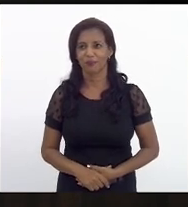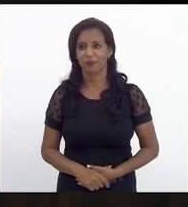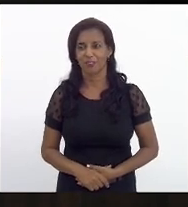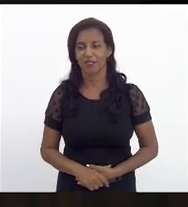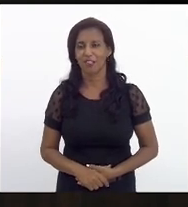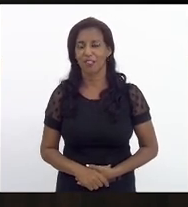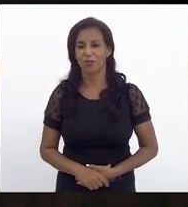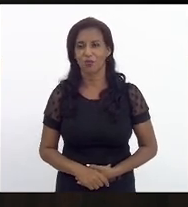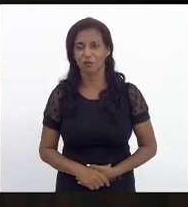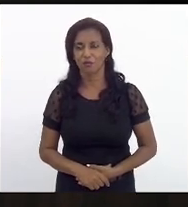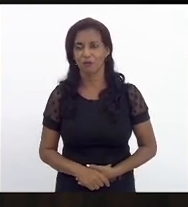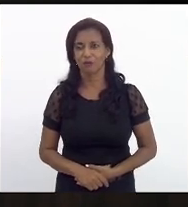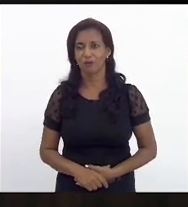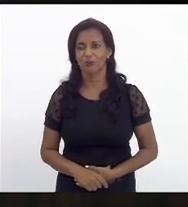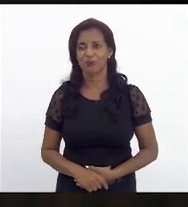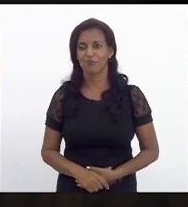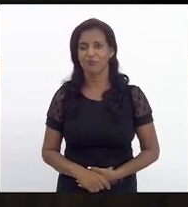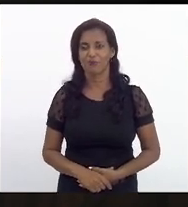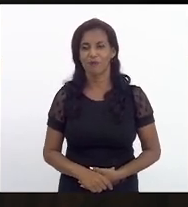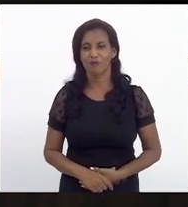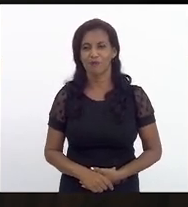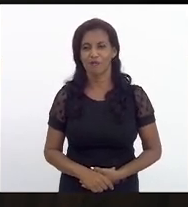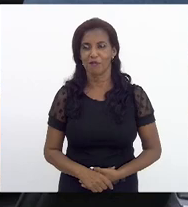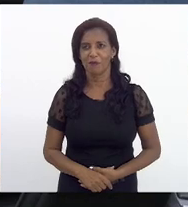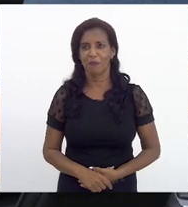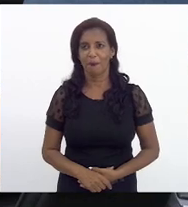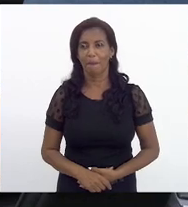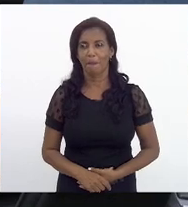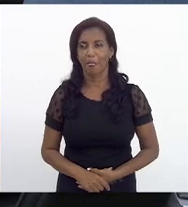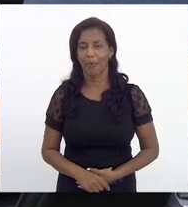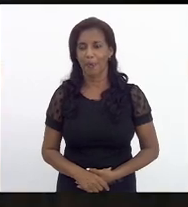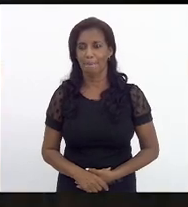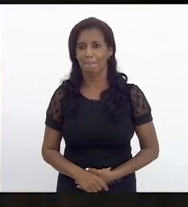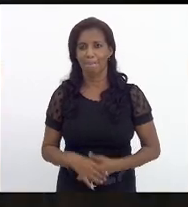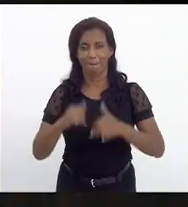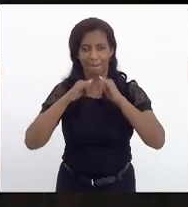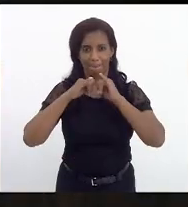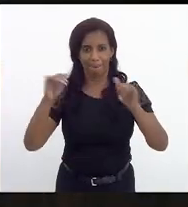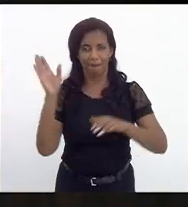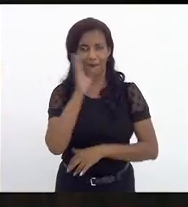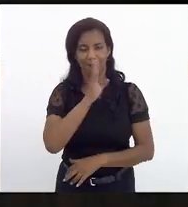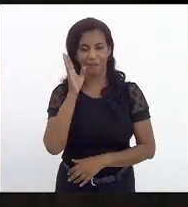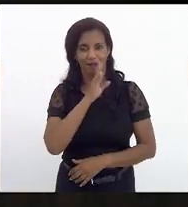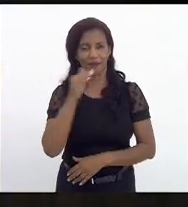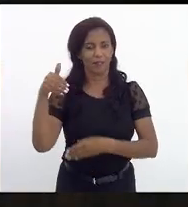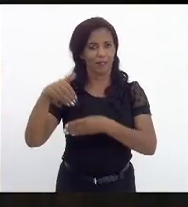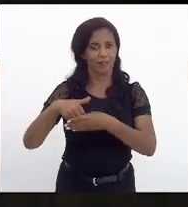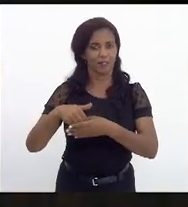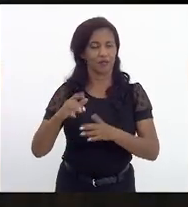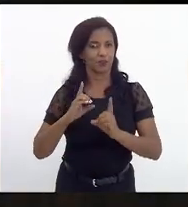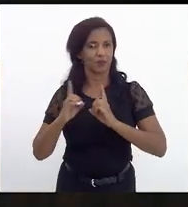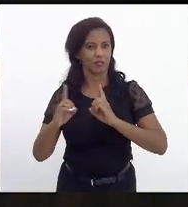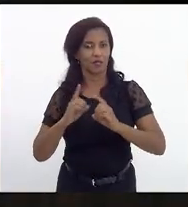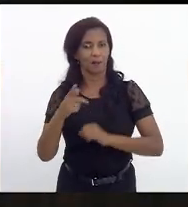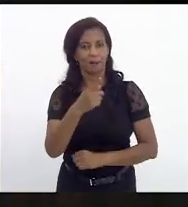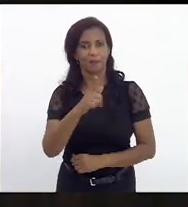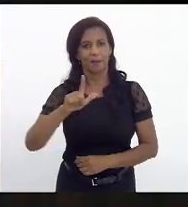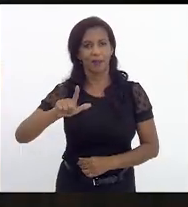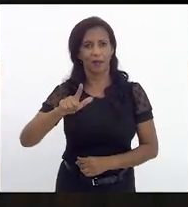Vamos à pauta. Da minha caneta, essa é sua. Anuncio regime de urgência em votação e discussão única projeto